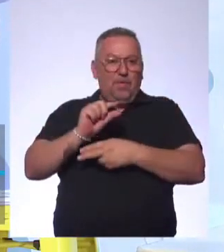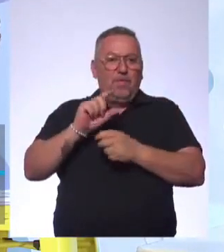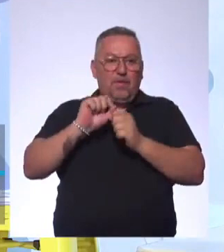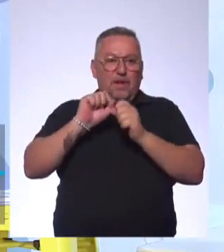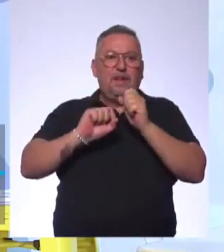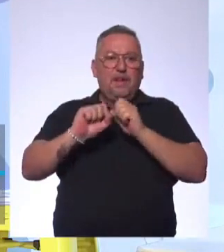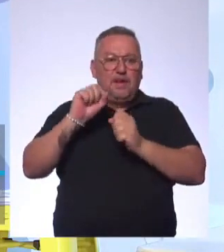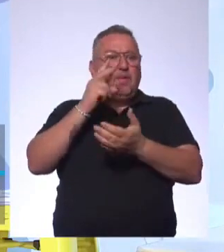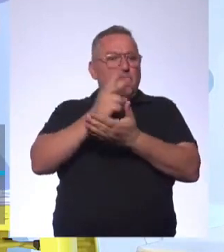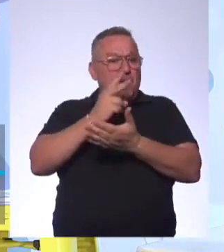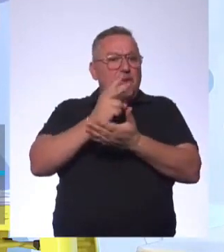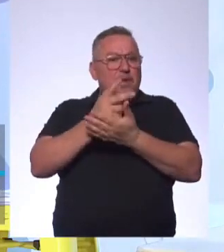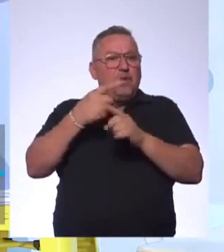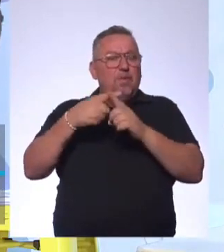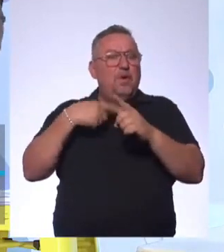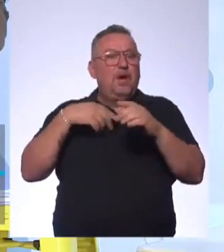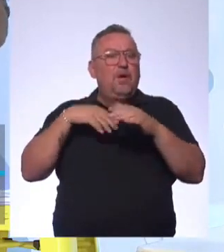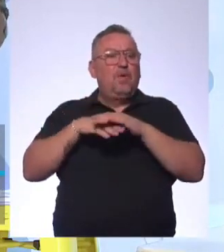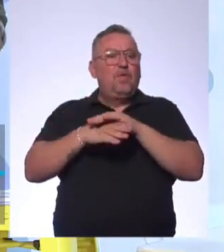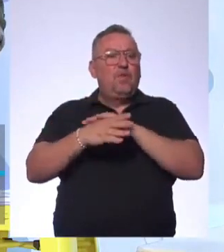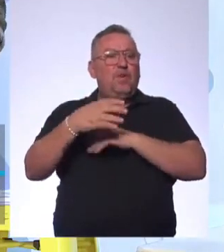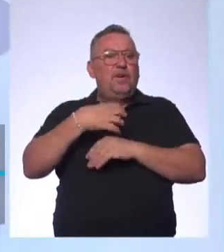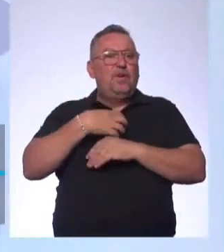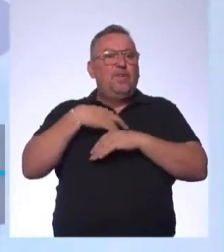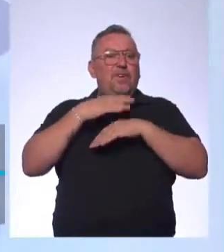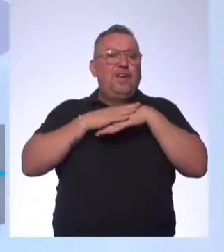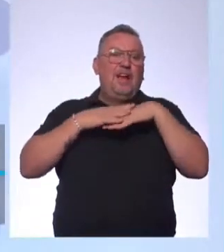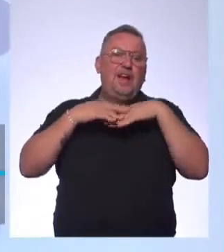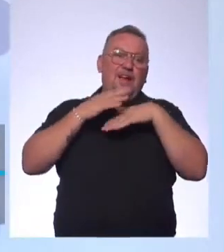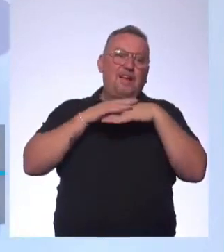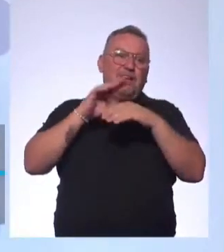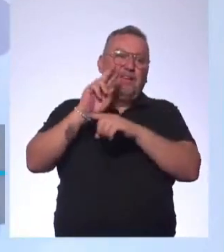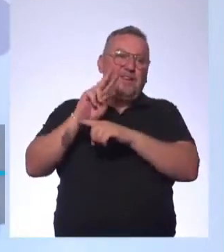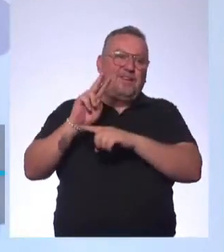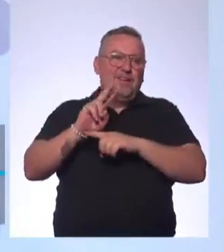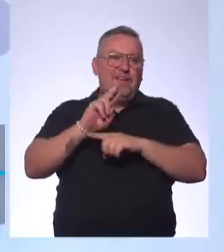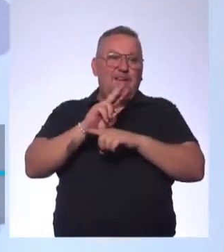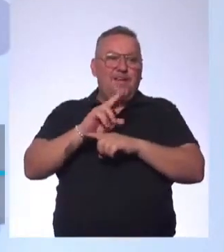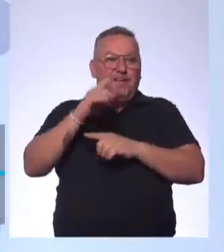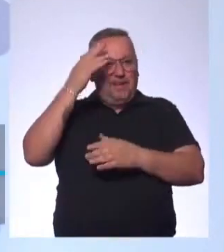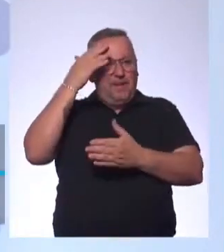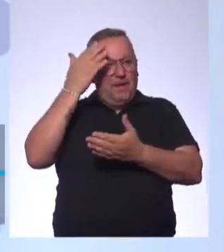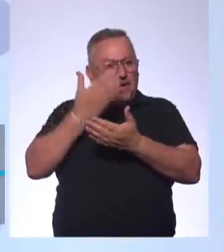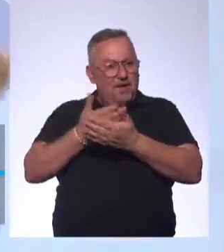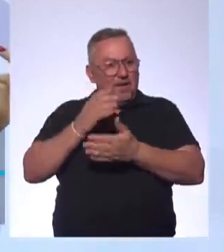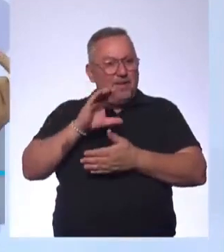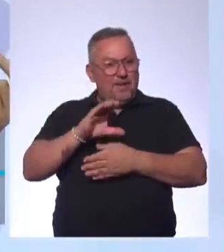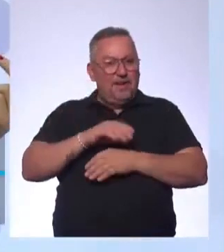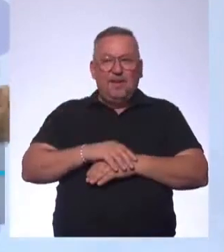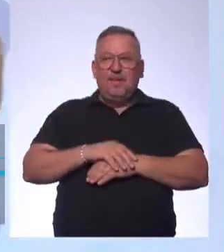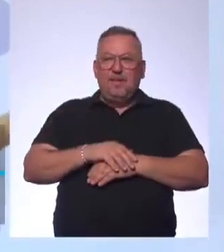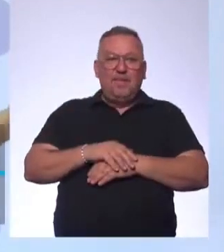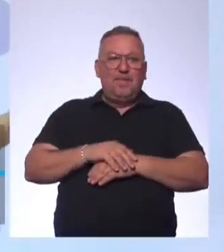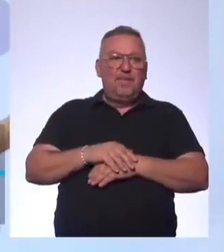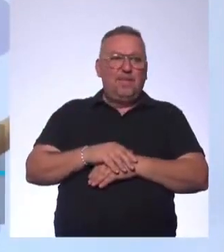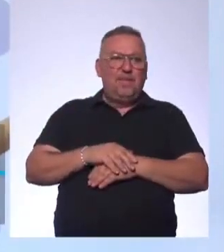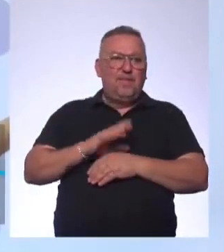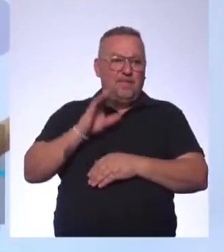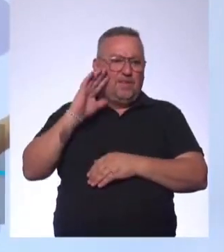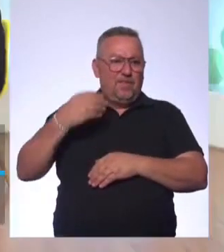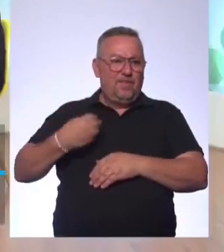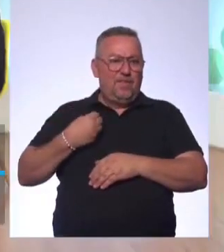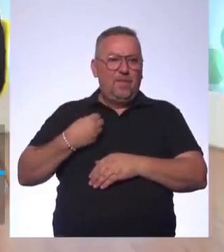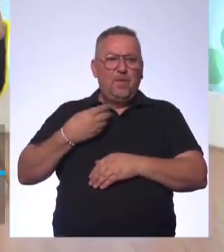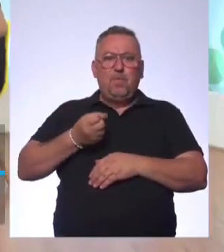fazia isso mesmo, porque era uma maneira de carinho, de cuidado, e eu acreditava nisso. Você também acreditava? Já passou por isso,